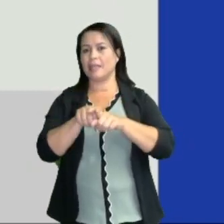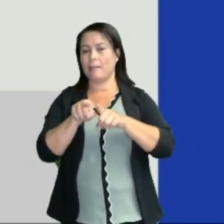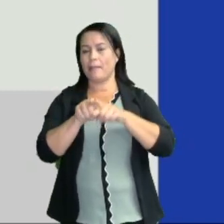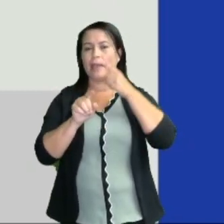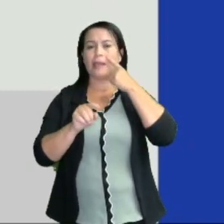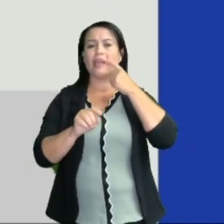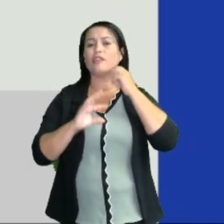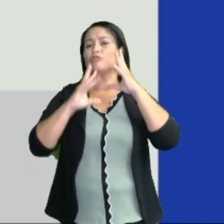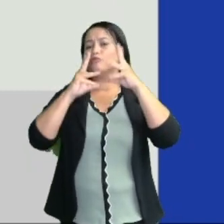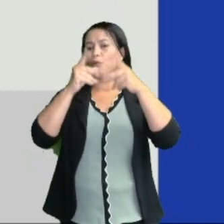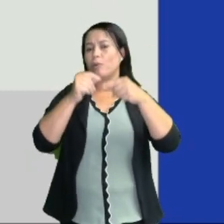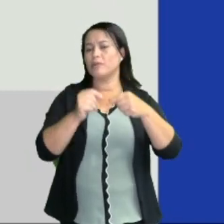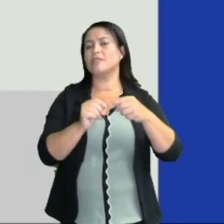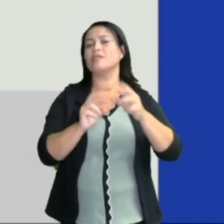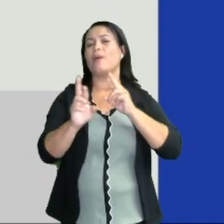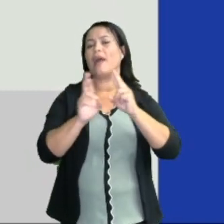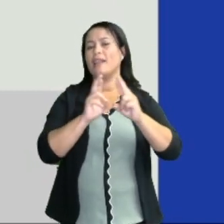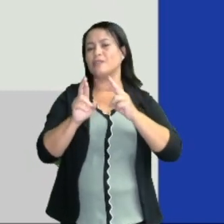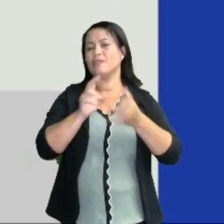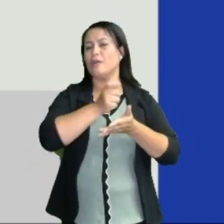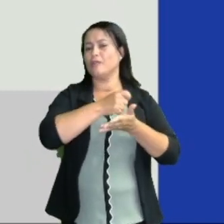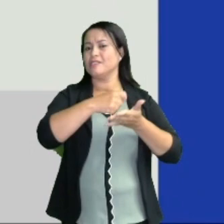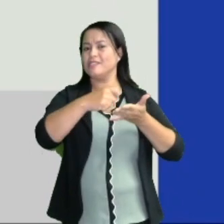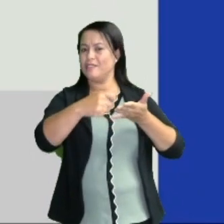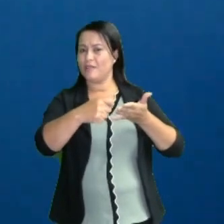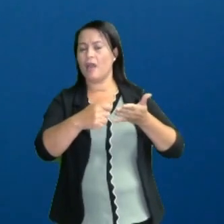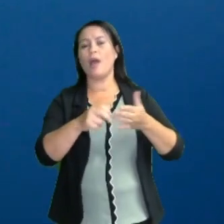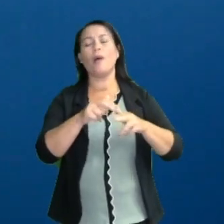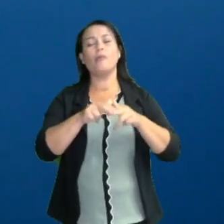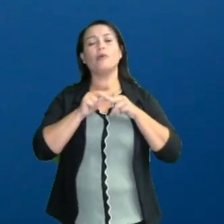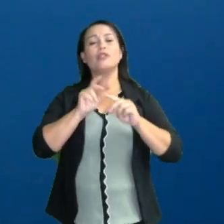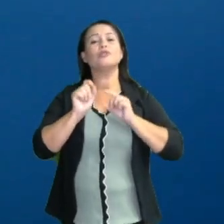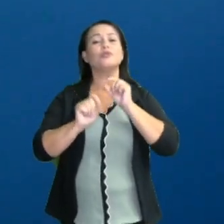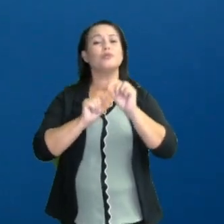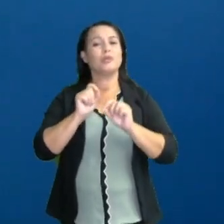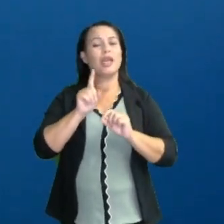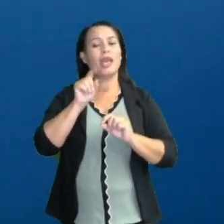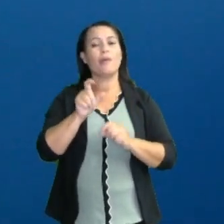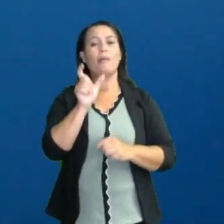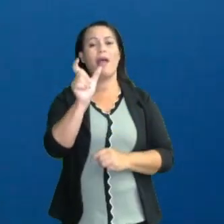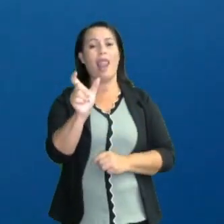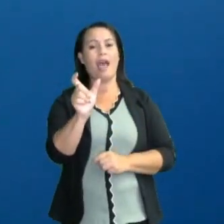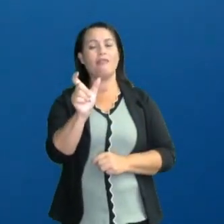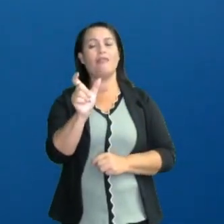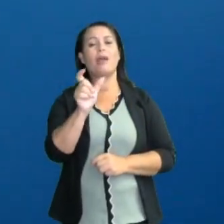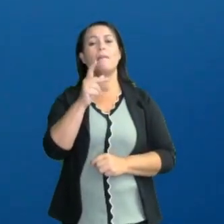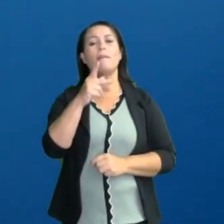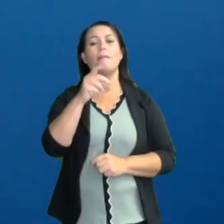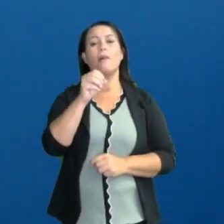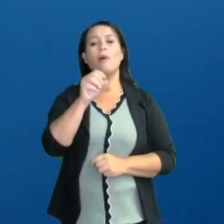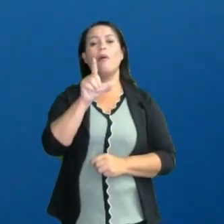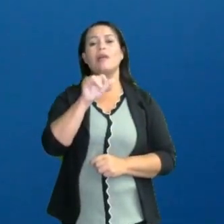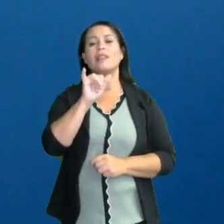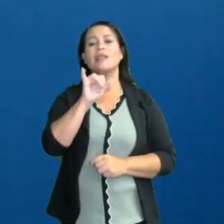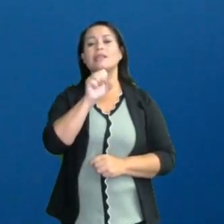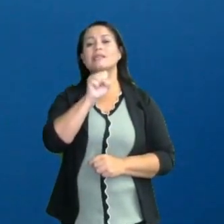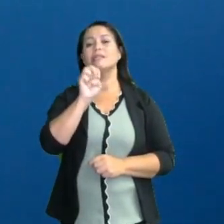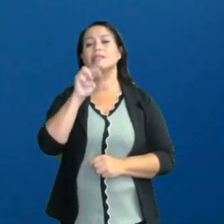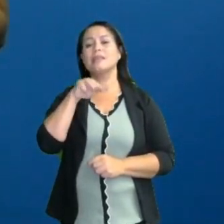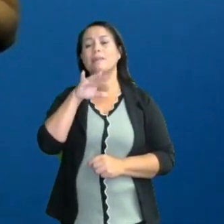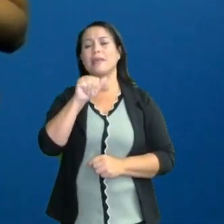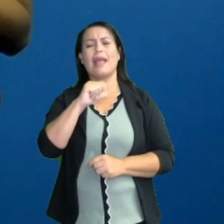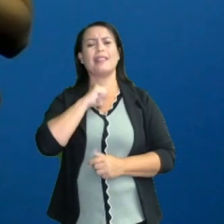significados, todas se relacionam com a ideia de escrita. Então, por isso é uma palavra polissêmica. Porque ela tem